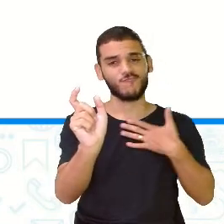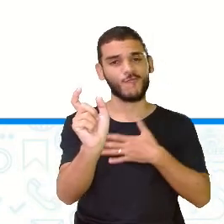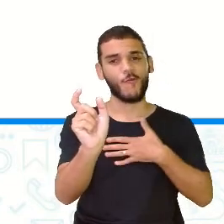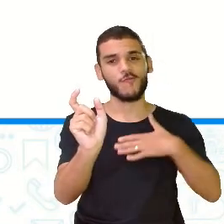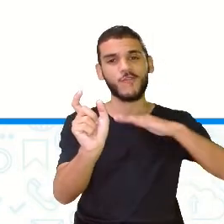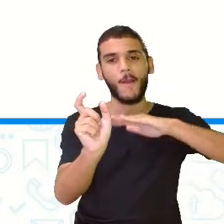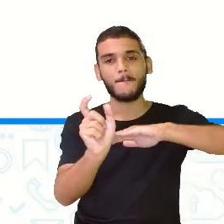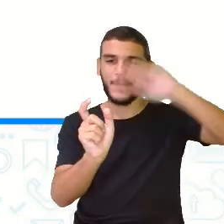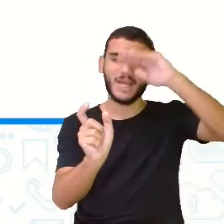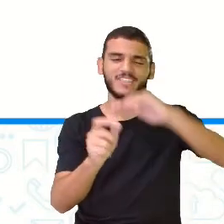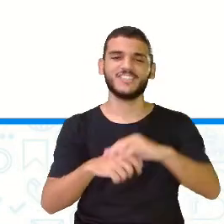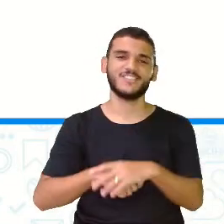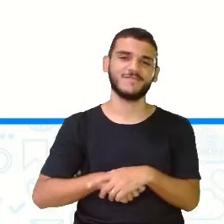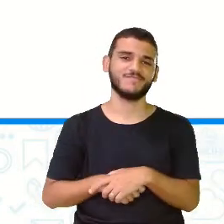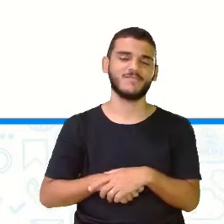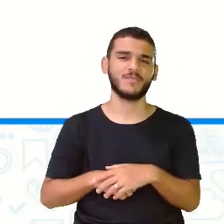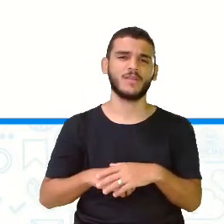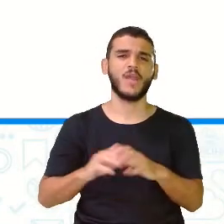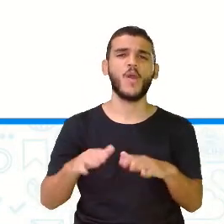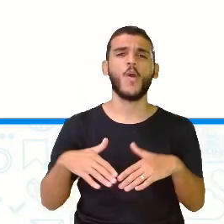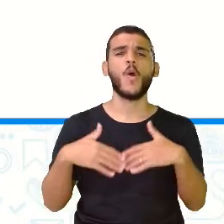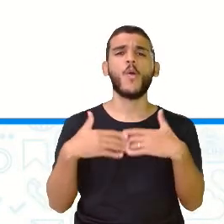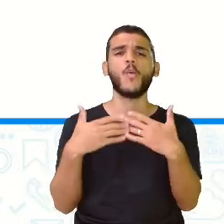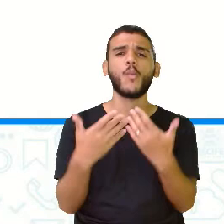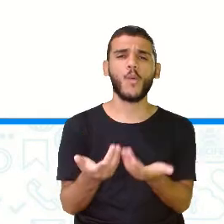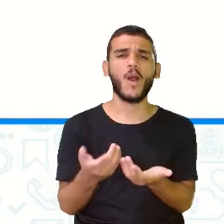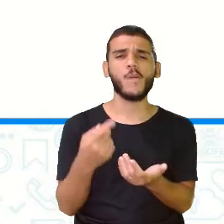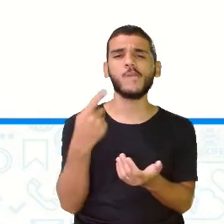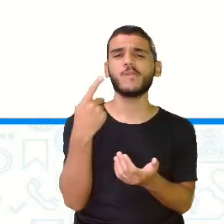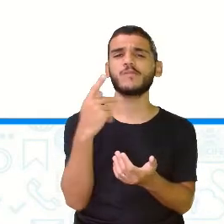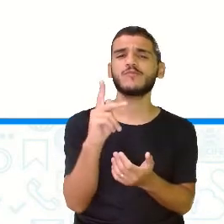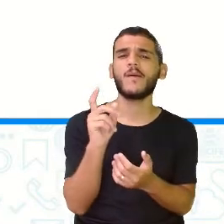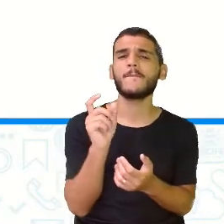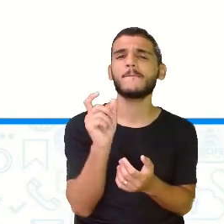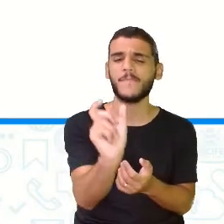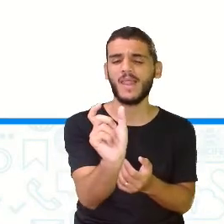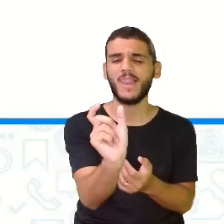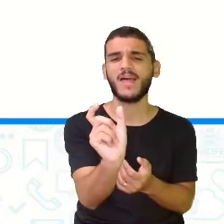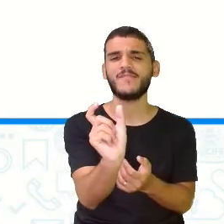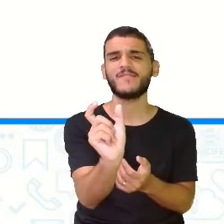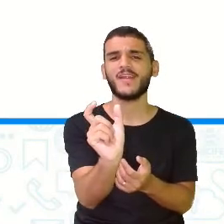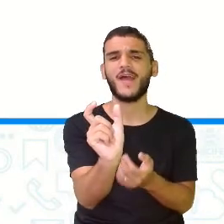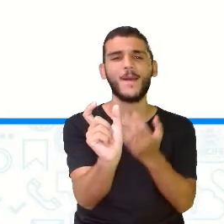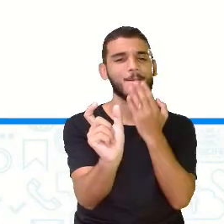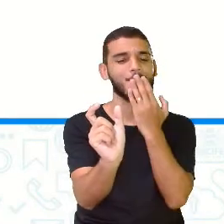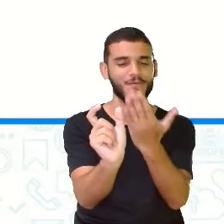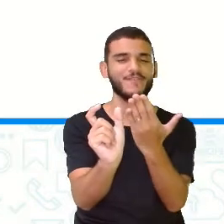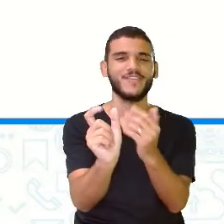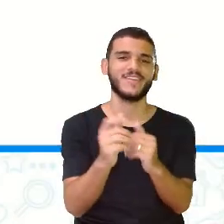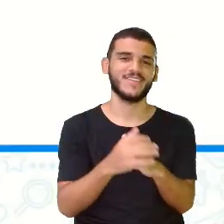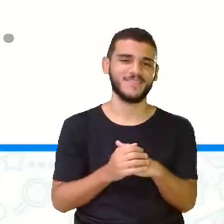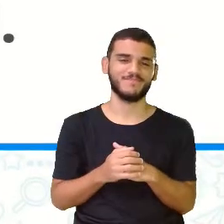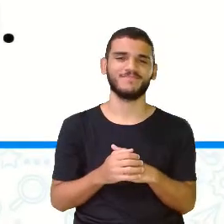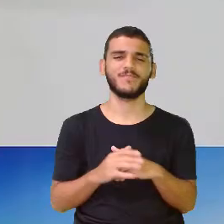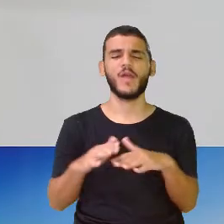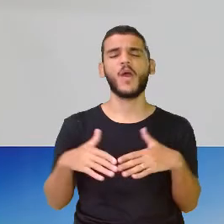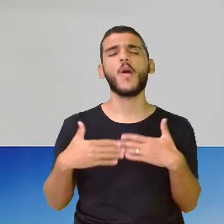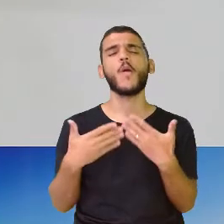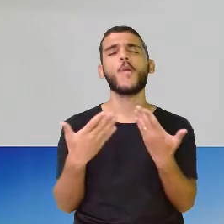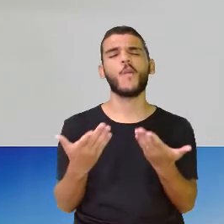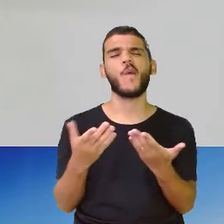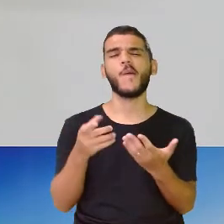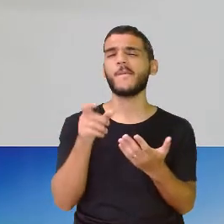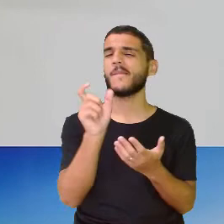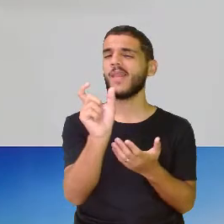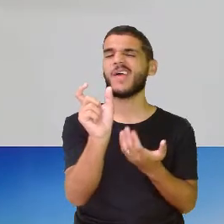a sua palavra preferida? É isso que eu quero saber. Qual é a sua